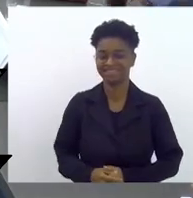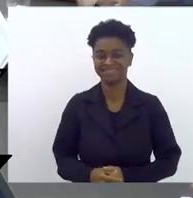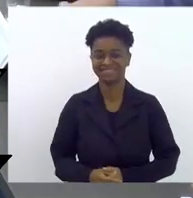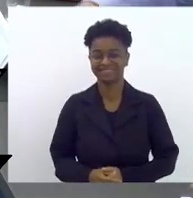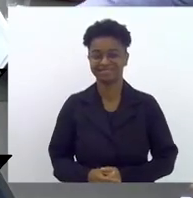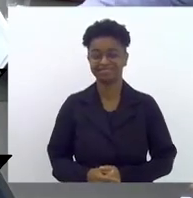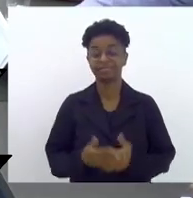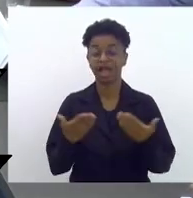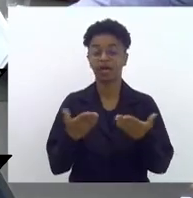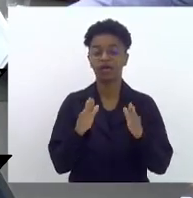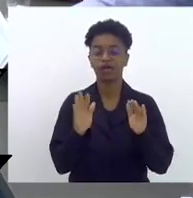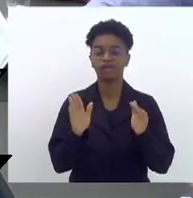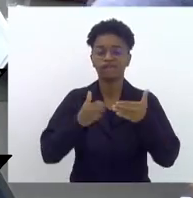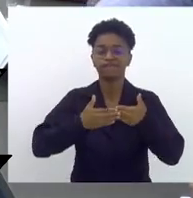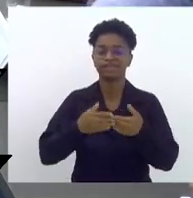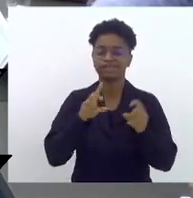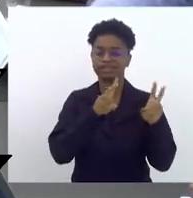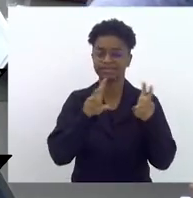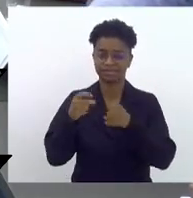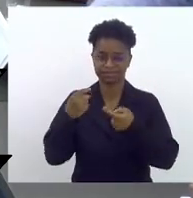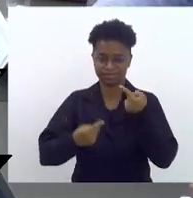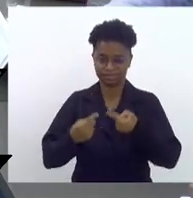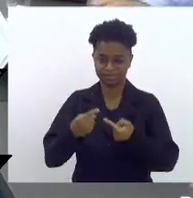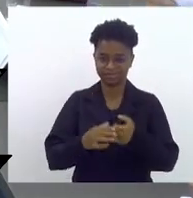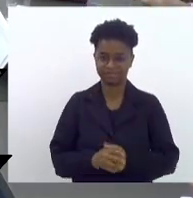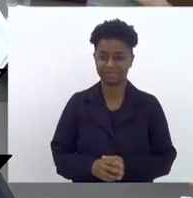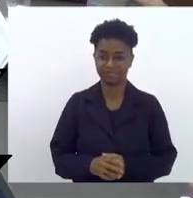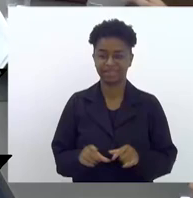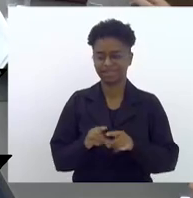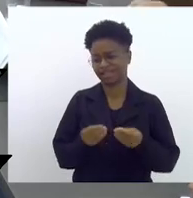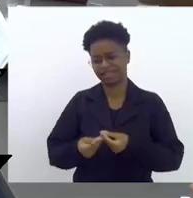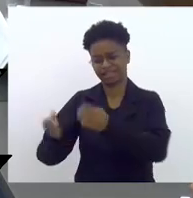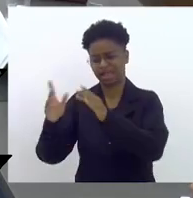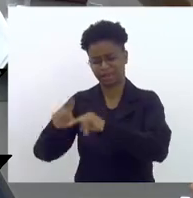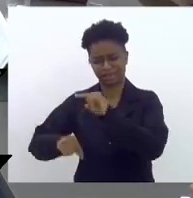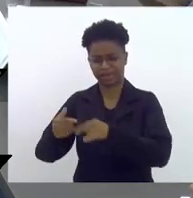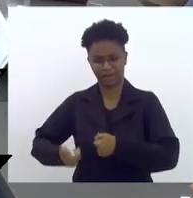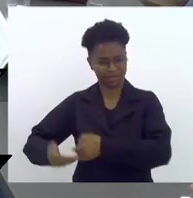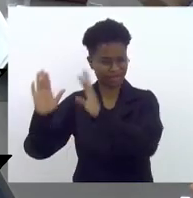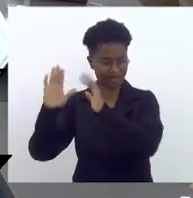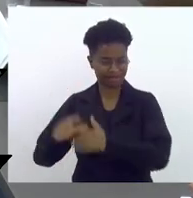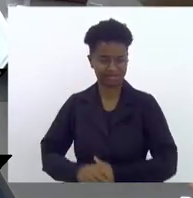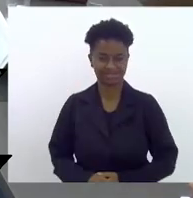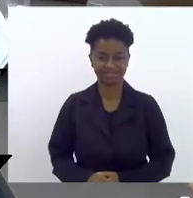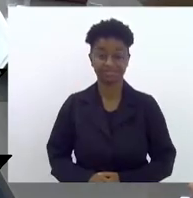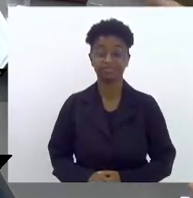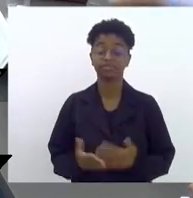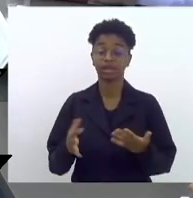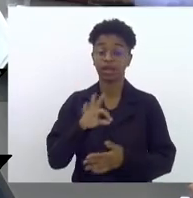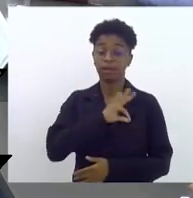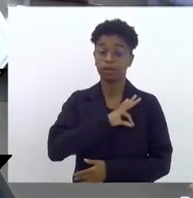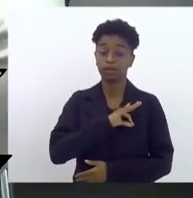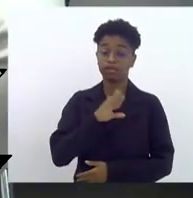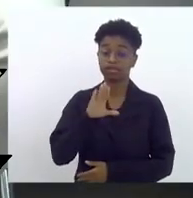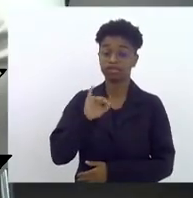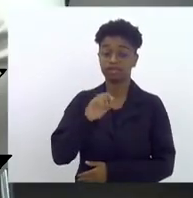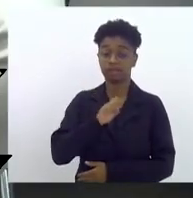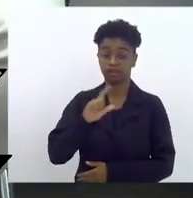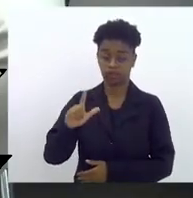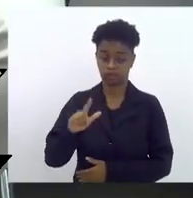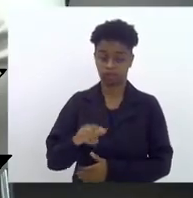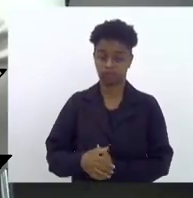para encerrar esse assunto empurra esse objeto para ele a polícia civil